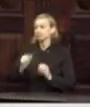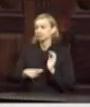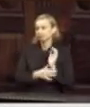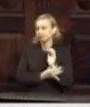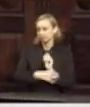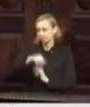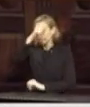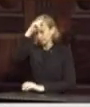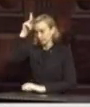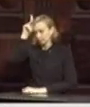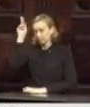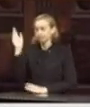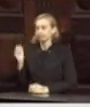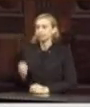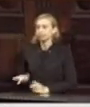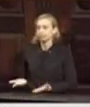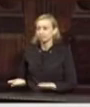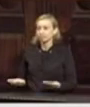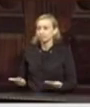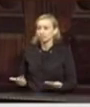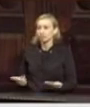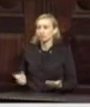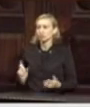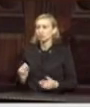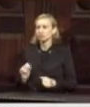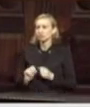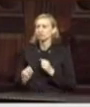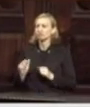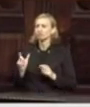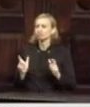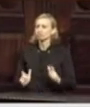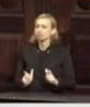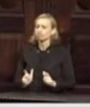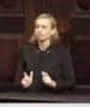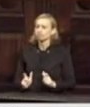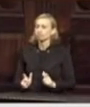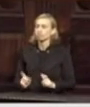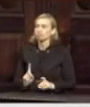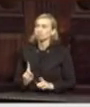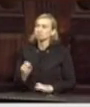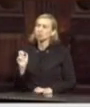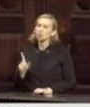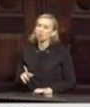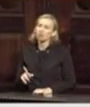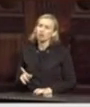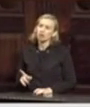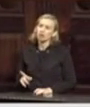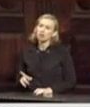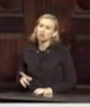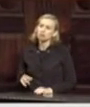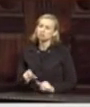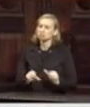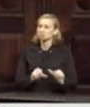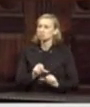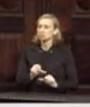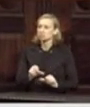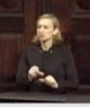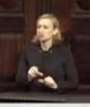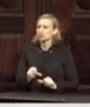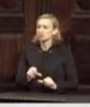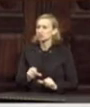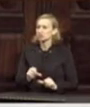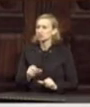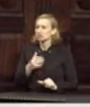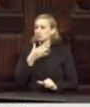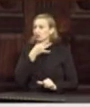momento. O que está sendo feito aqui não é uma mudança pontual, é